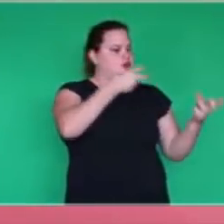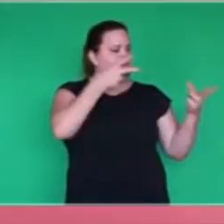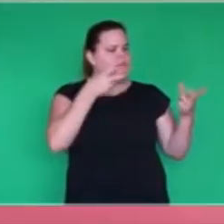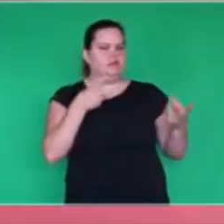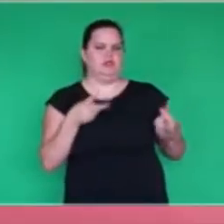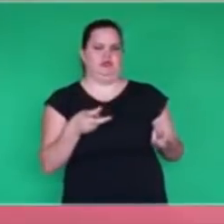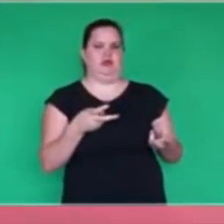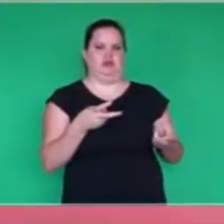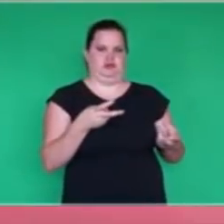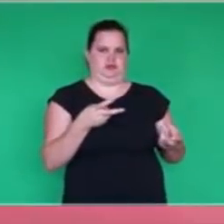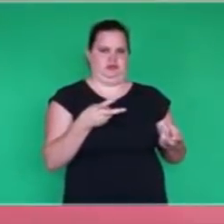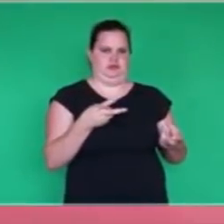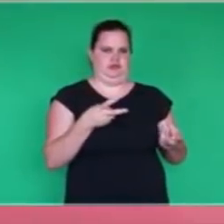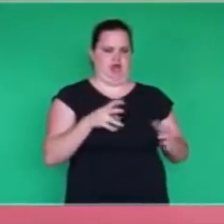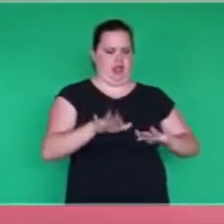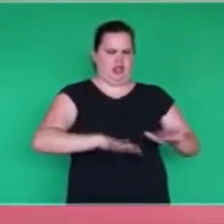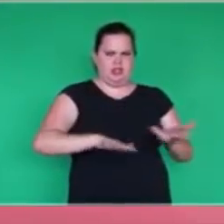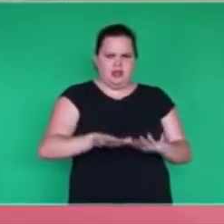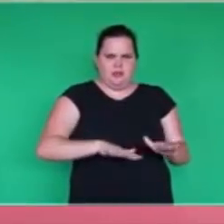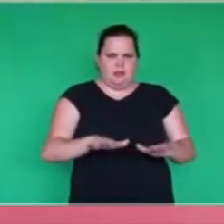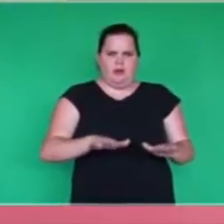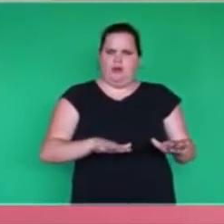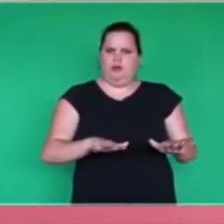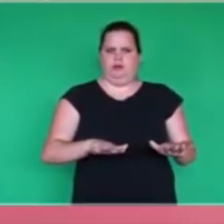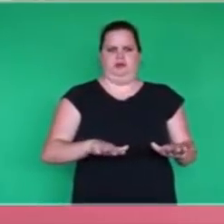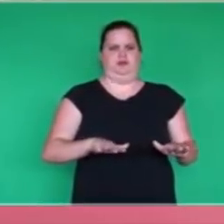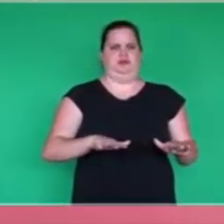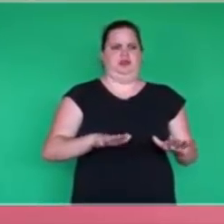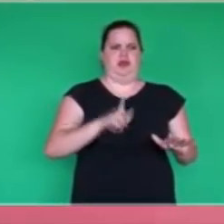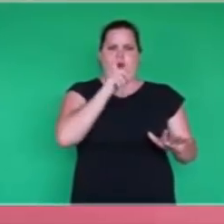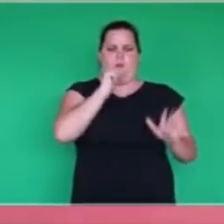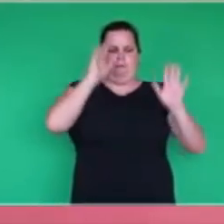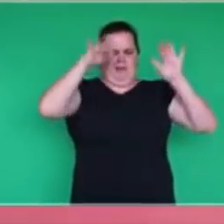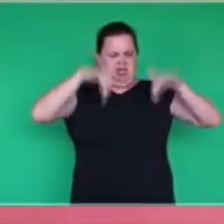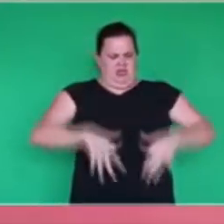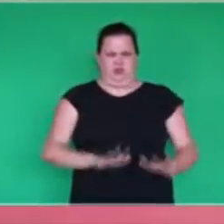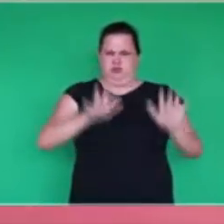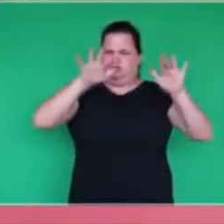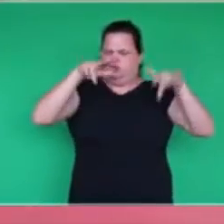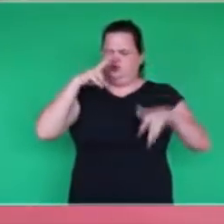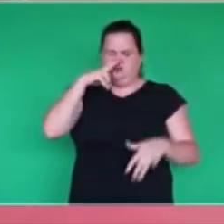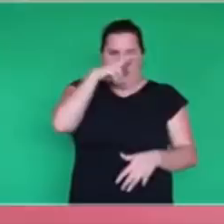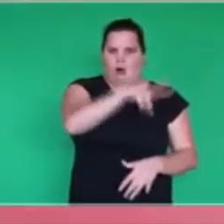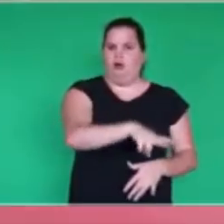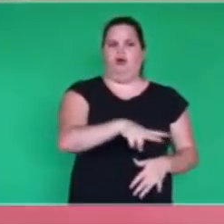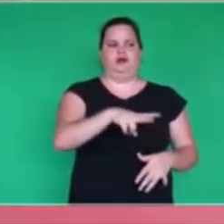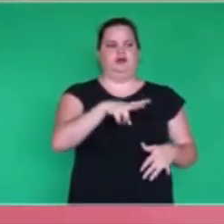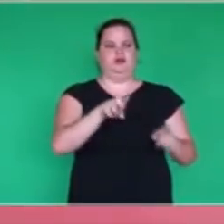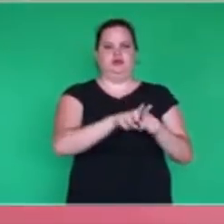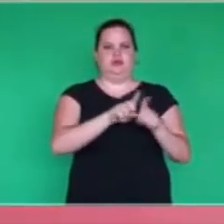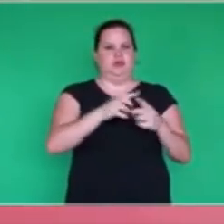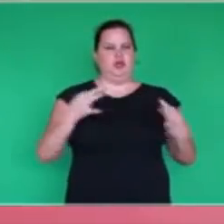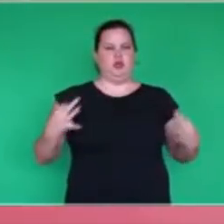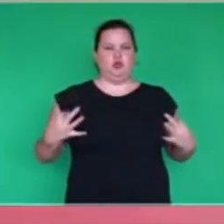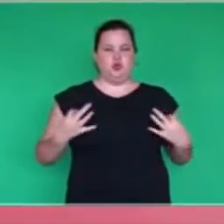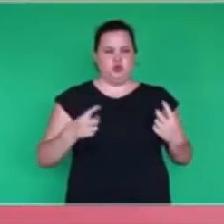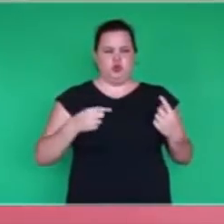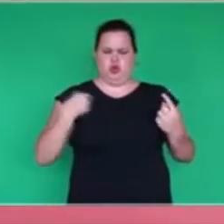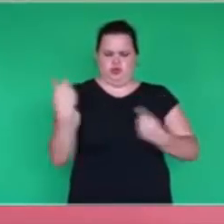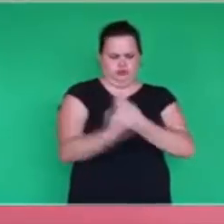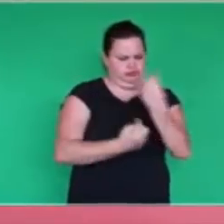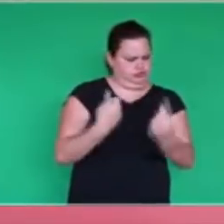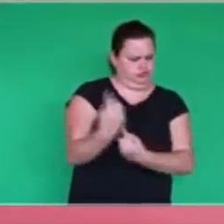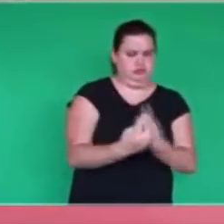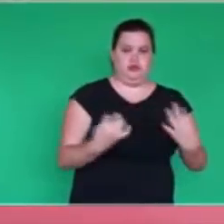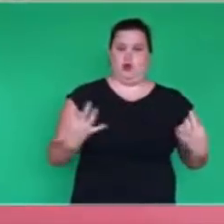geofísico. Terremotos, tsunamis, destruições em massa, deslizamentos, tudo que os irmãos estão vendo. O